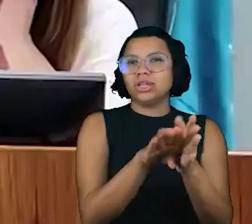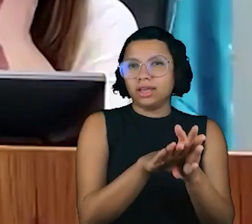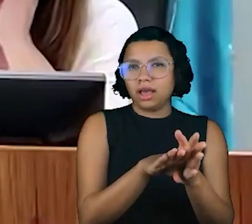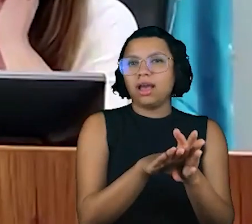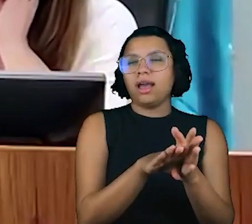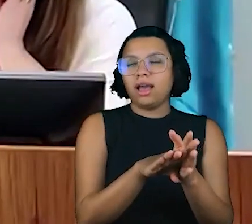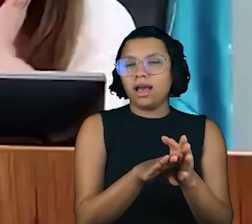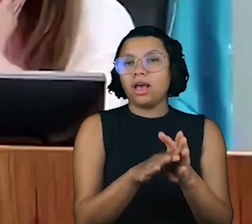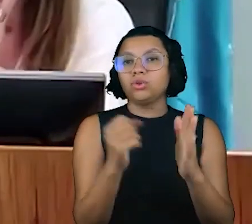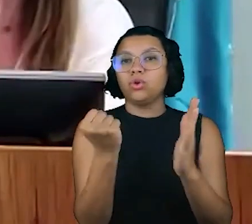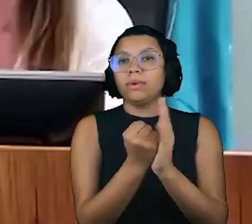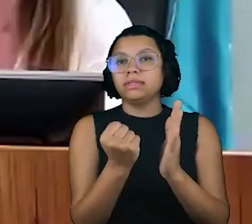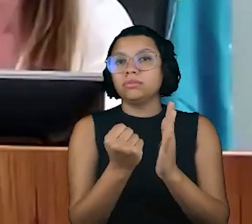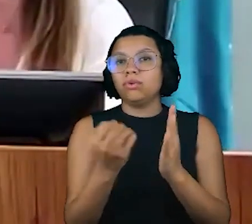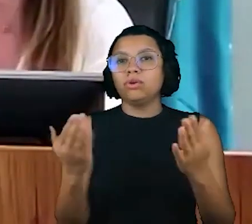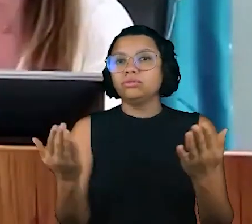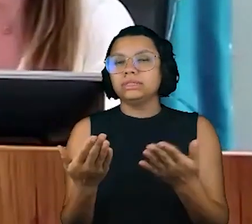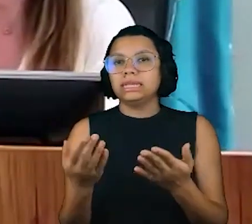desse terceiro,